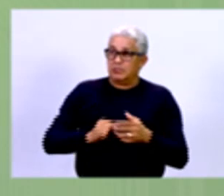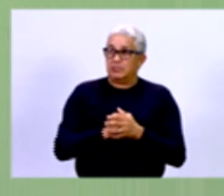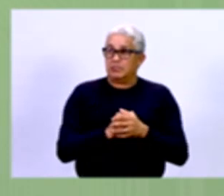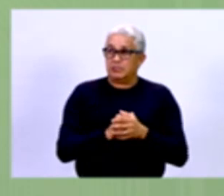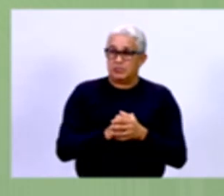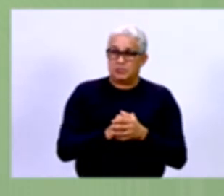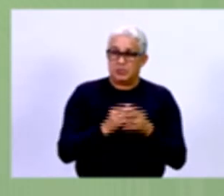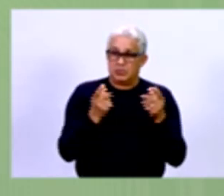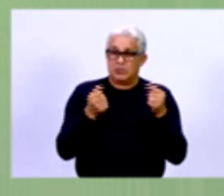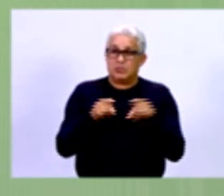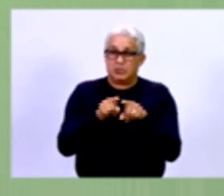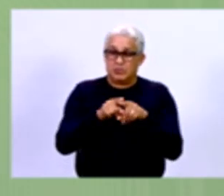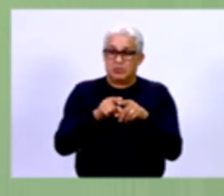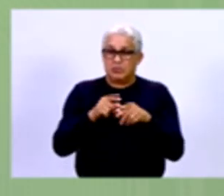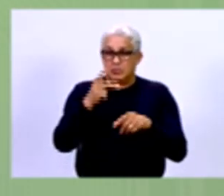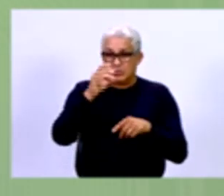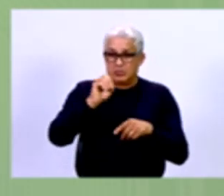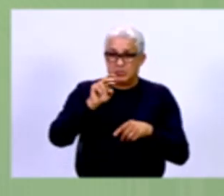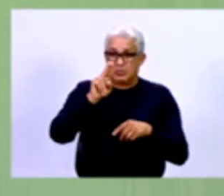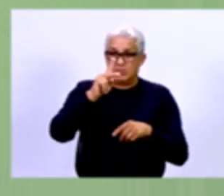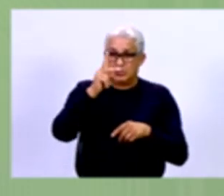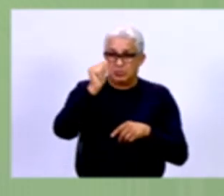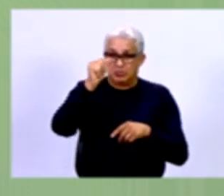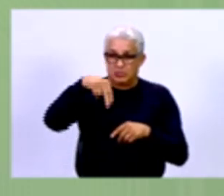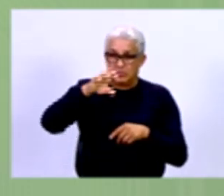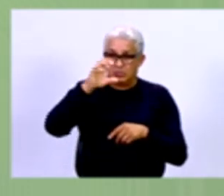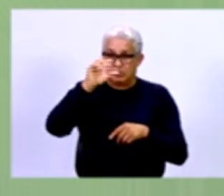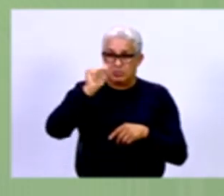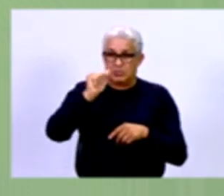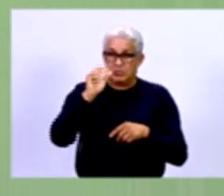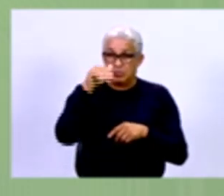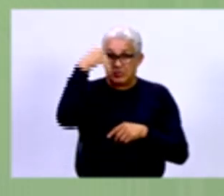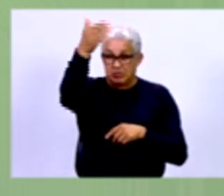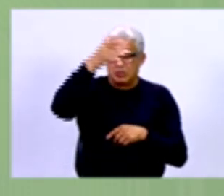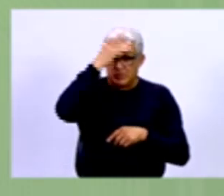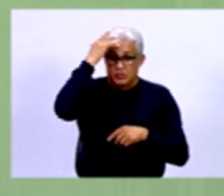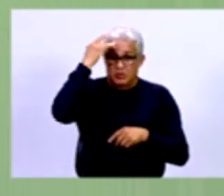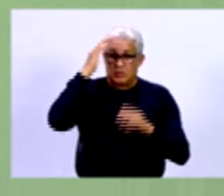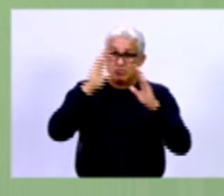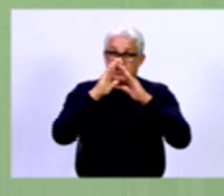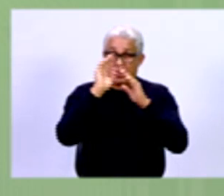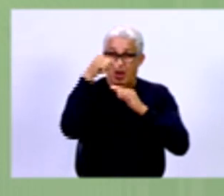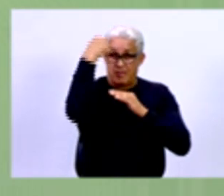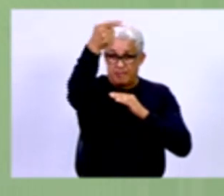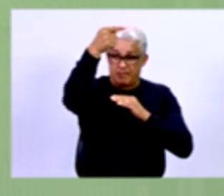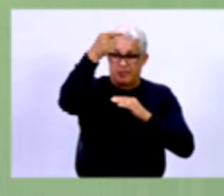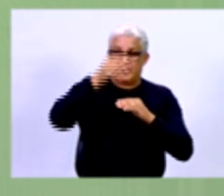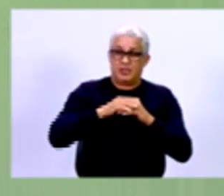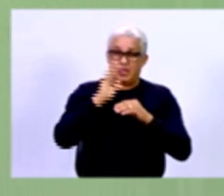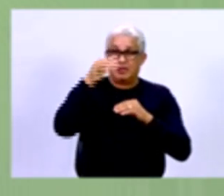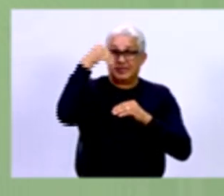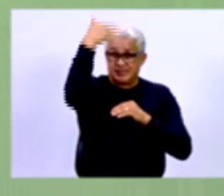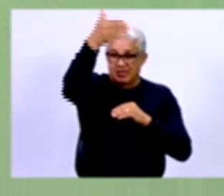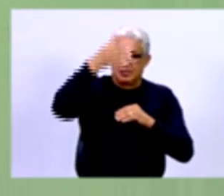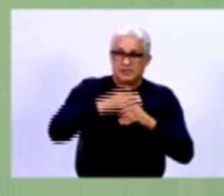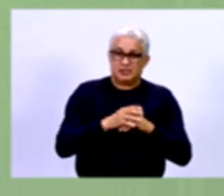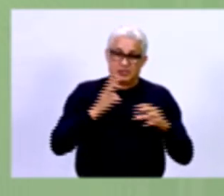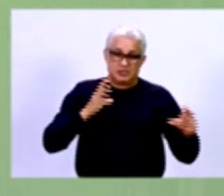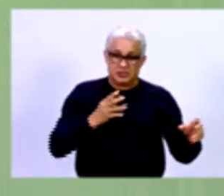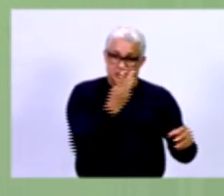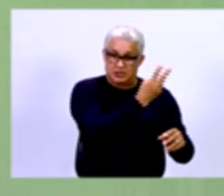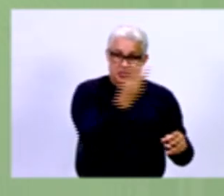E poupança externa, feita por não residentes. De modo que a soma